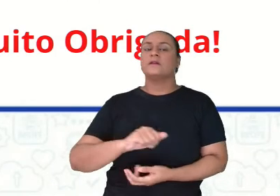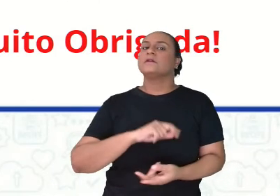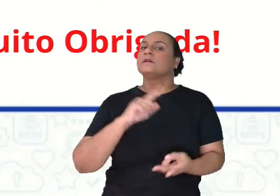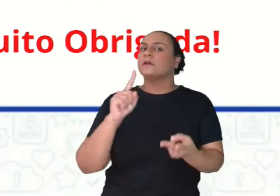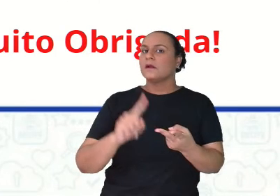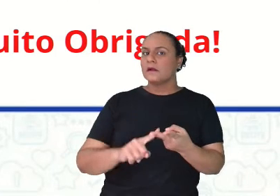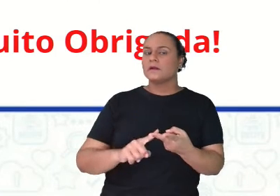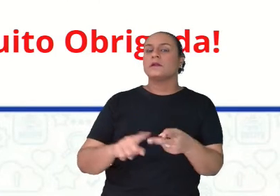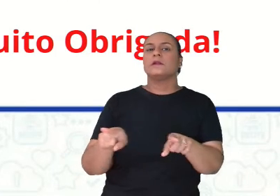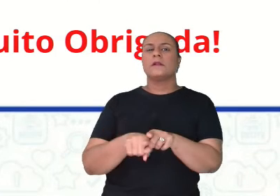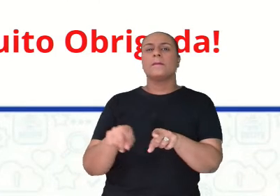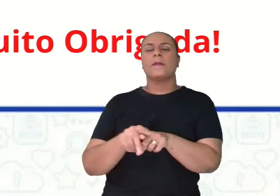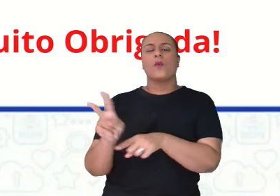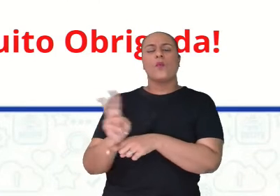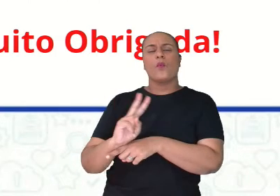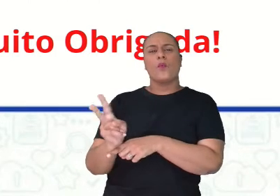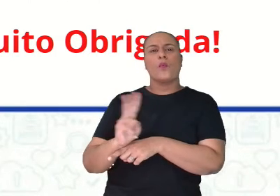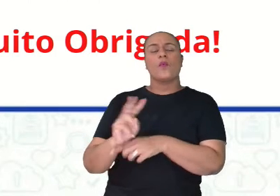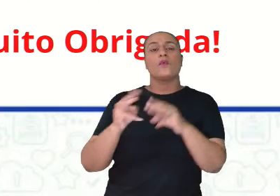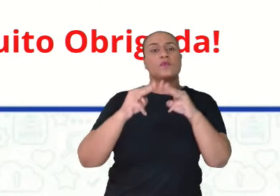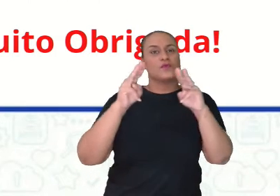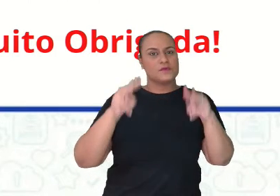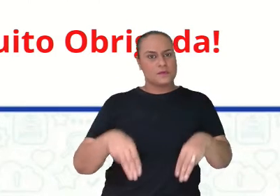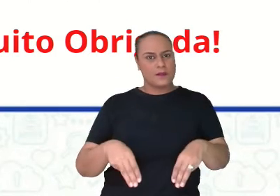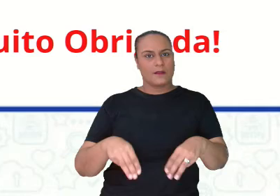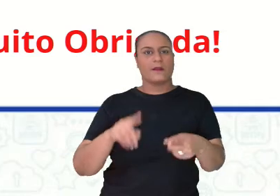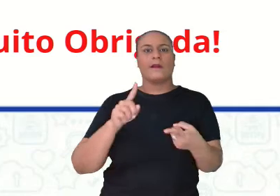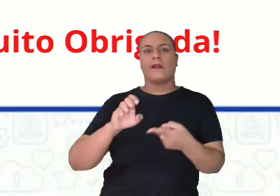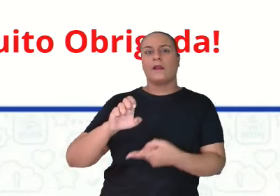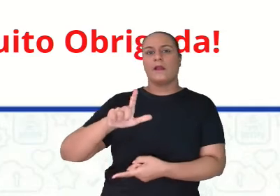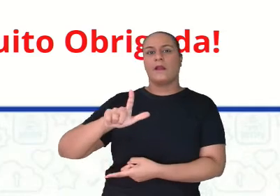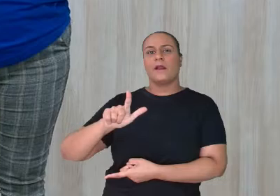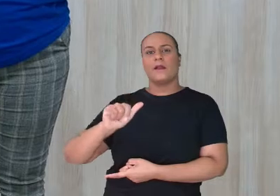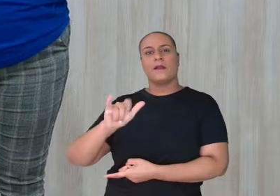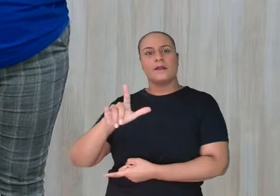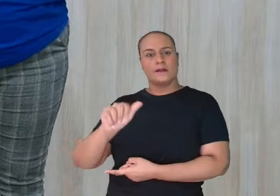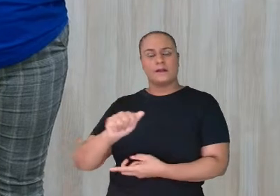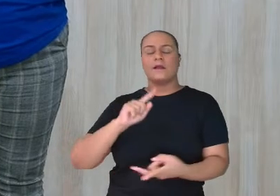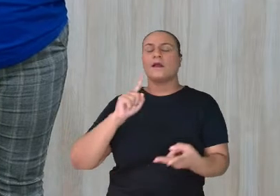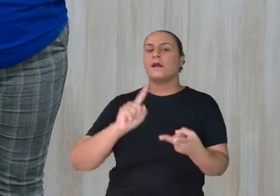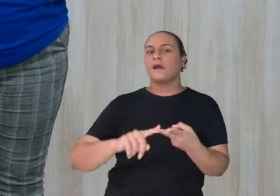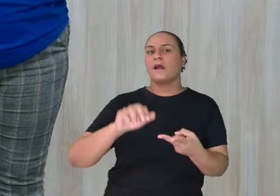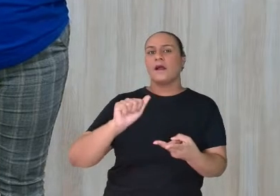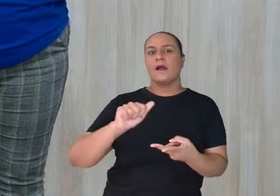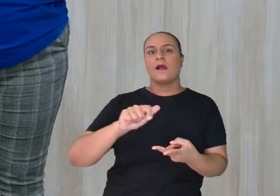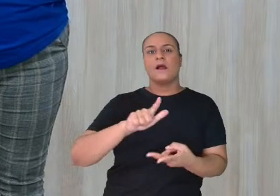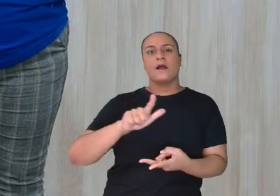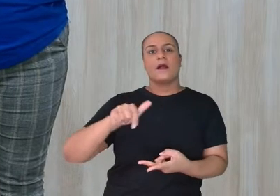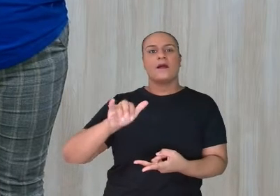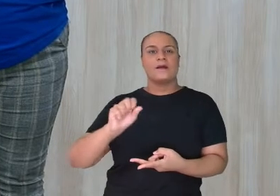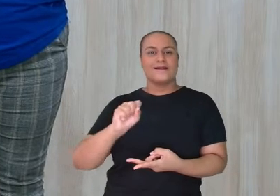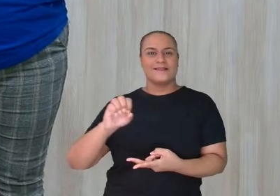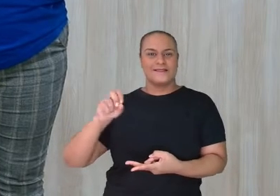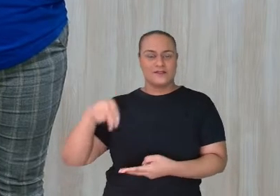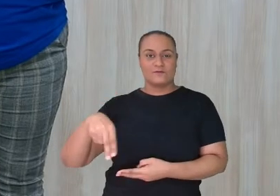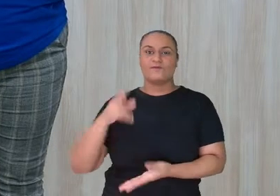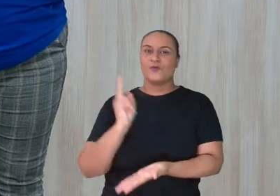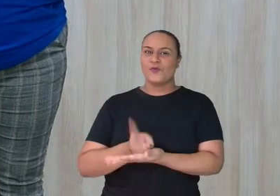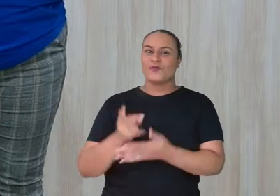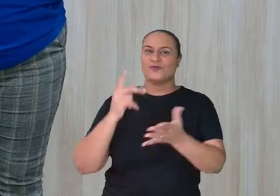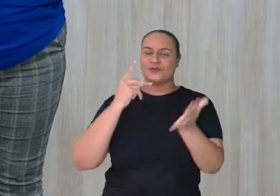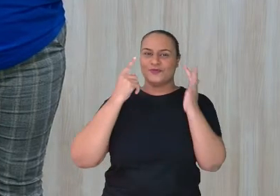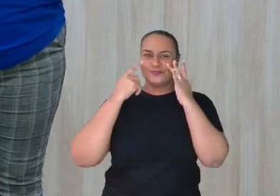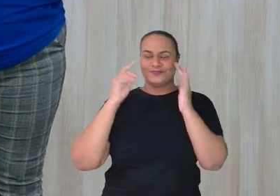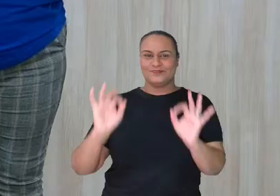e aos monitores do museu, Hélida e Alisson, que receberam a gente com muito carinho. Então, até lá, até a próxima, continuem com o